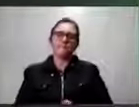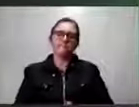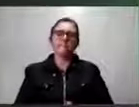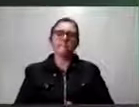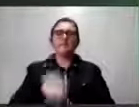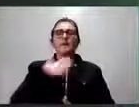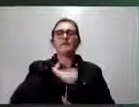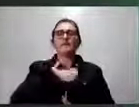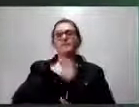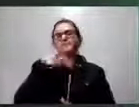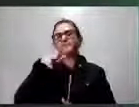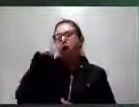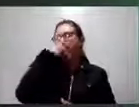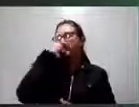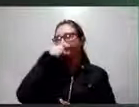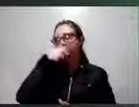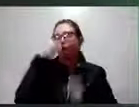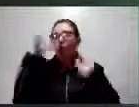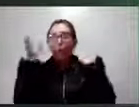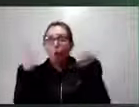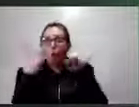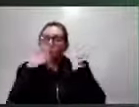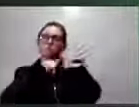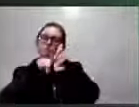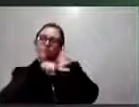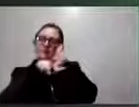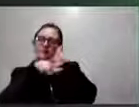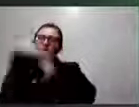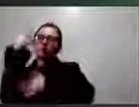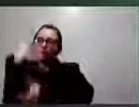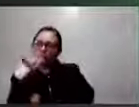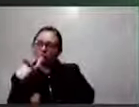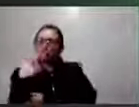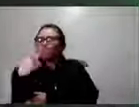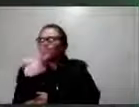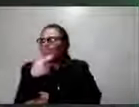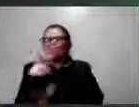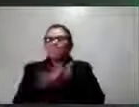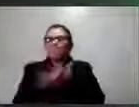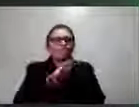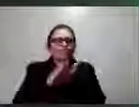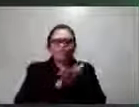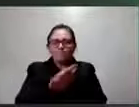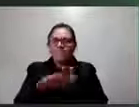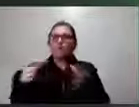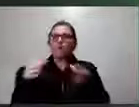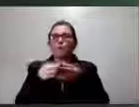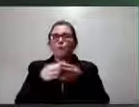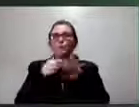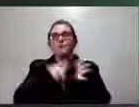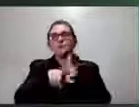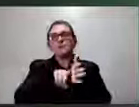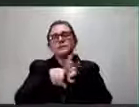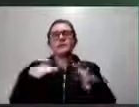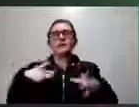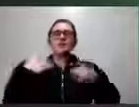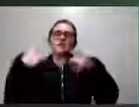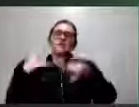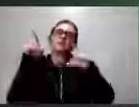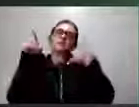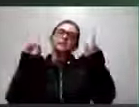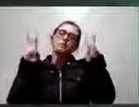sou um mentiroso, né. Então, hoje ainda eu fiz uma pesquisa e até hoje não existe nenhum grupo de pesquisa que se dedique a esse assunto. Isso é